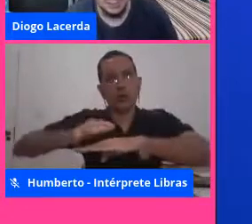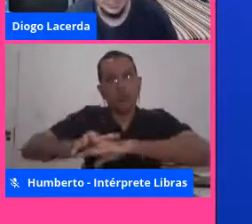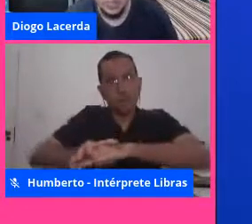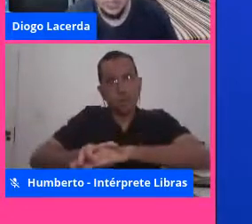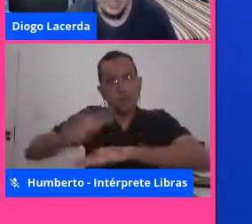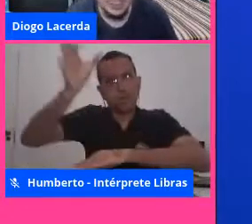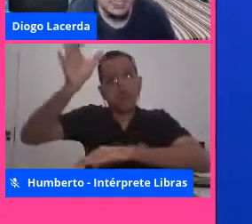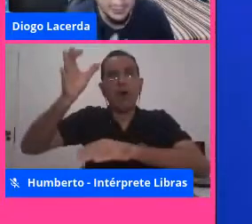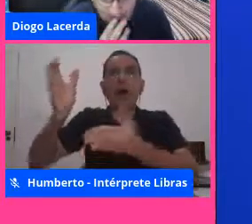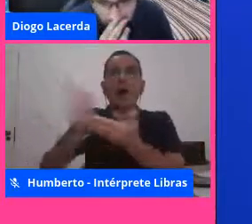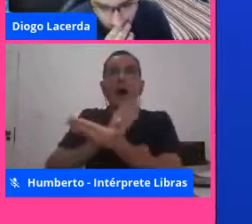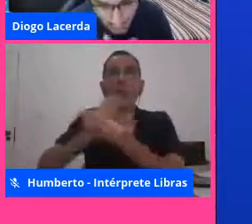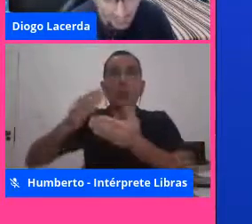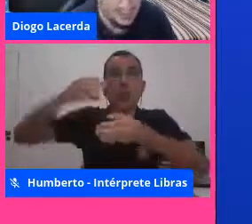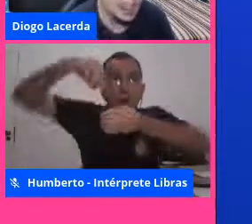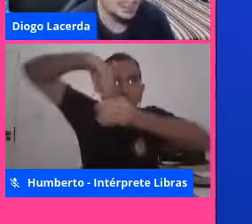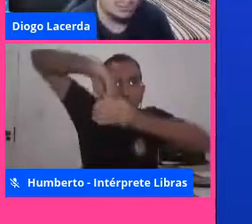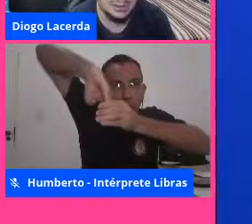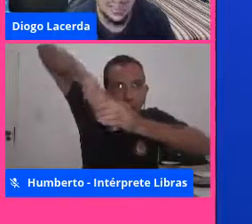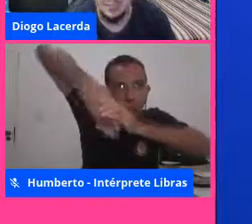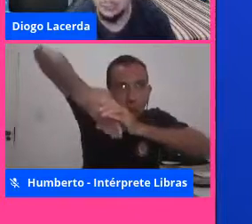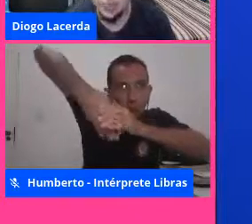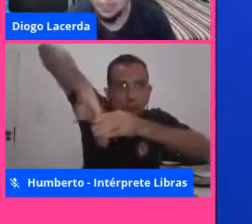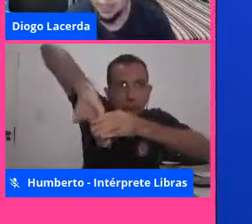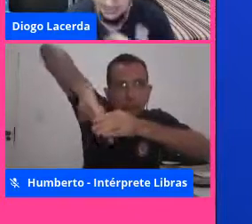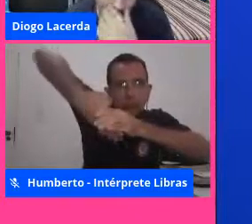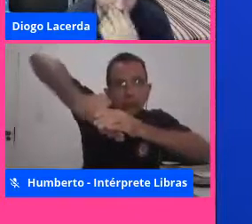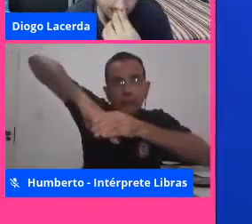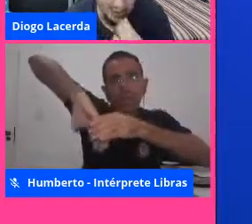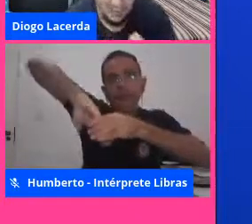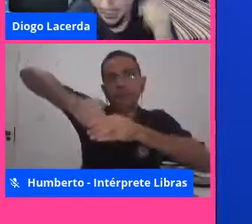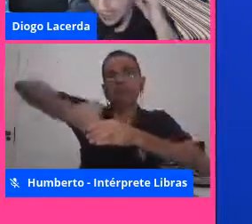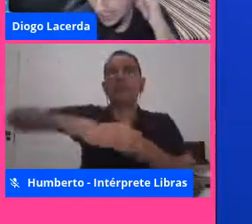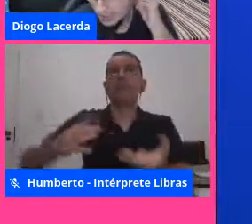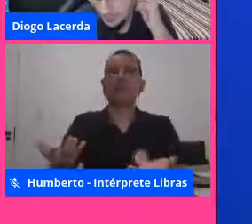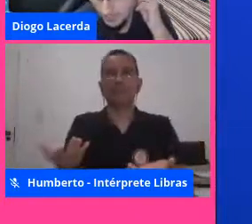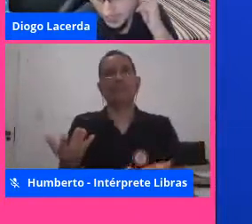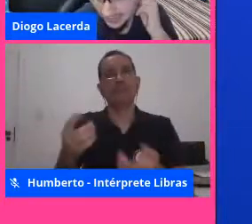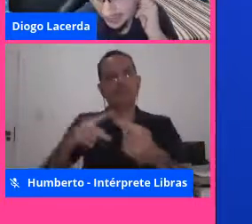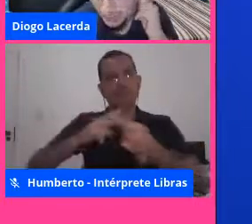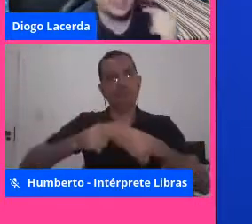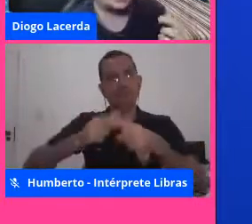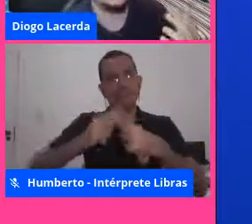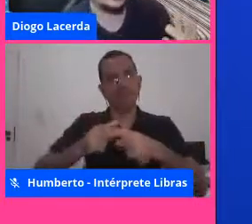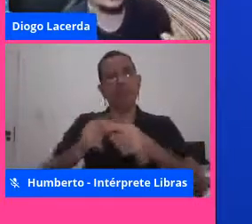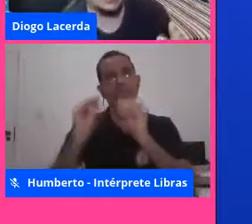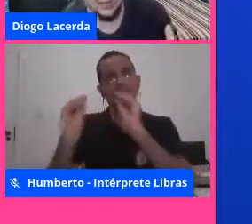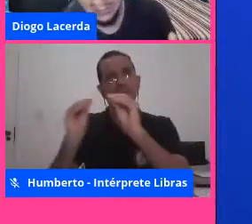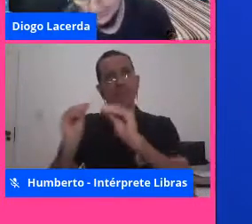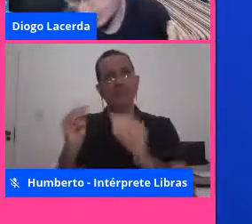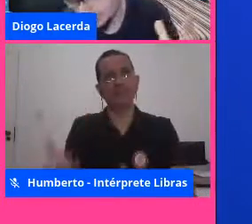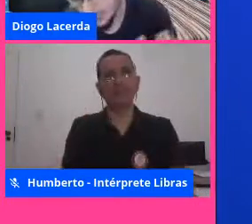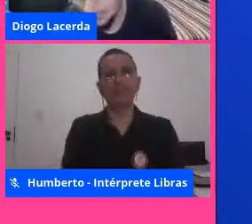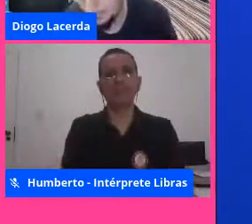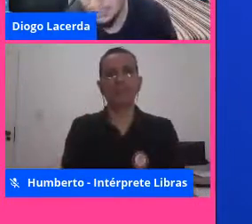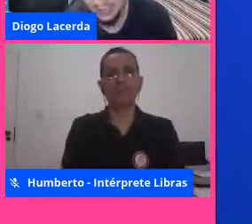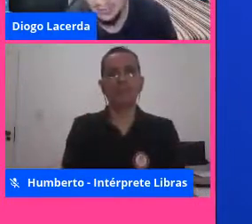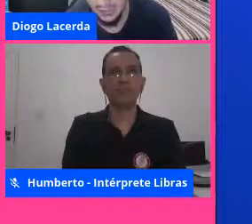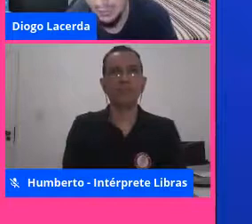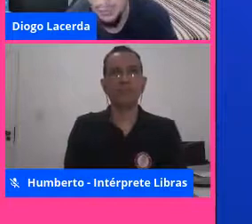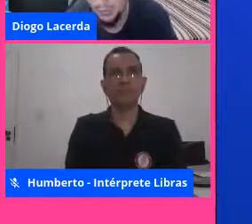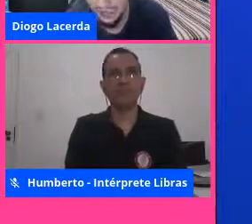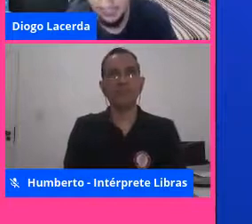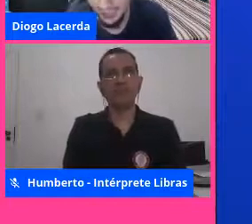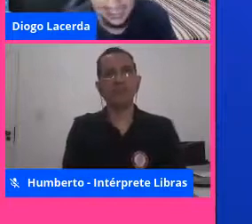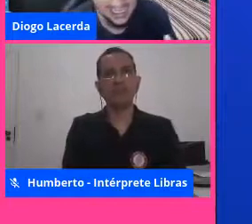são ocas. O que vai definir isso? É o preenchimento interno dessa peça, né? A gente pode pegar, sei lá, um salgadinho, sei lá, por